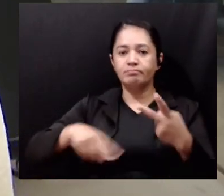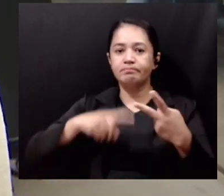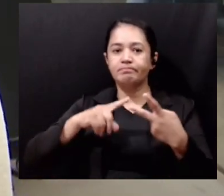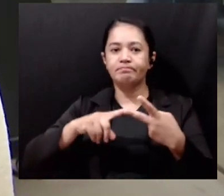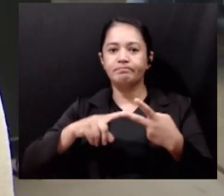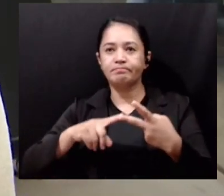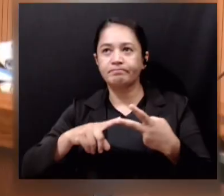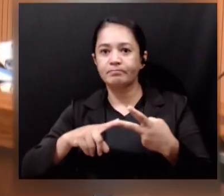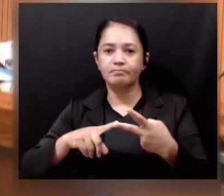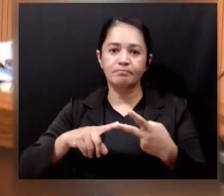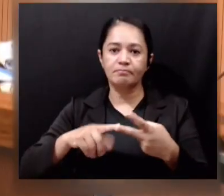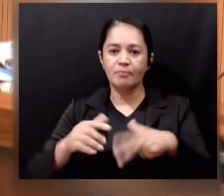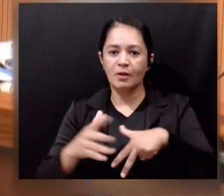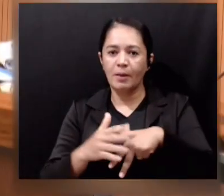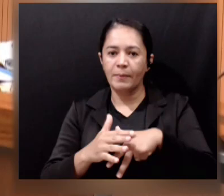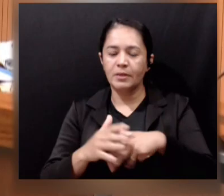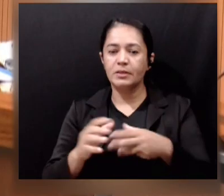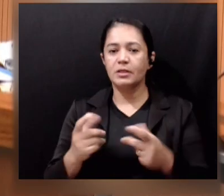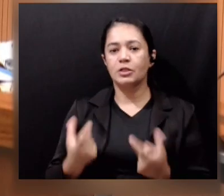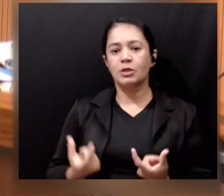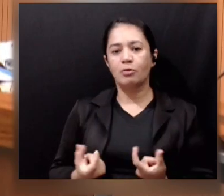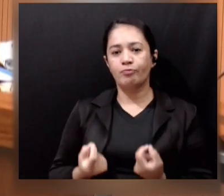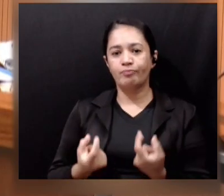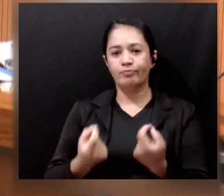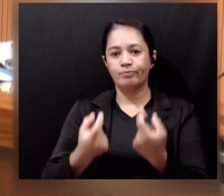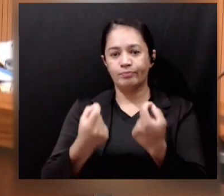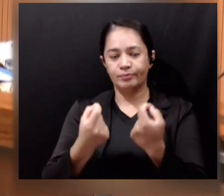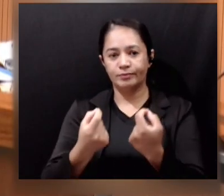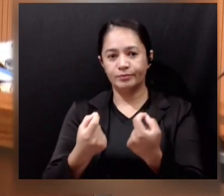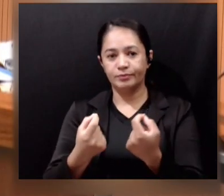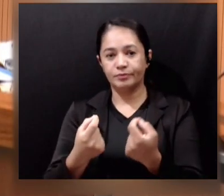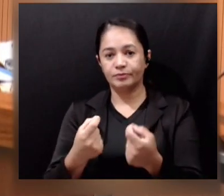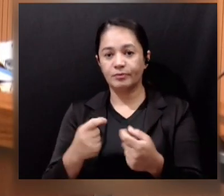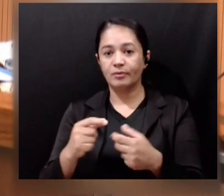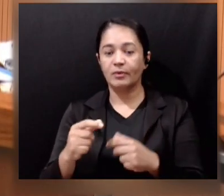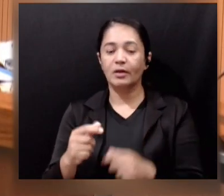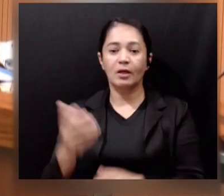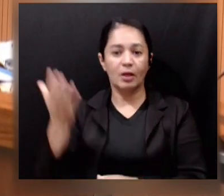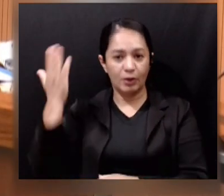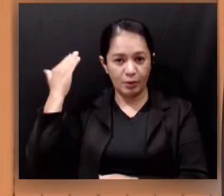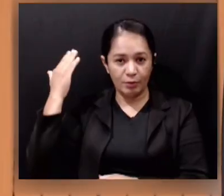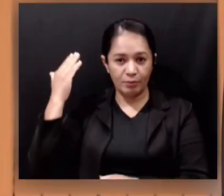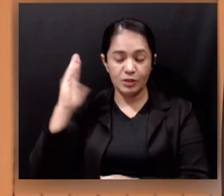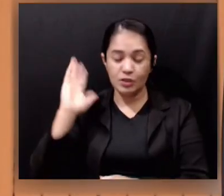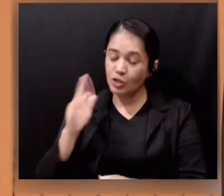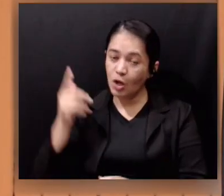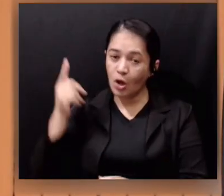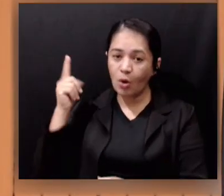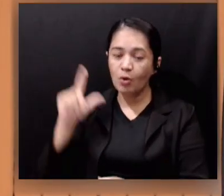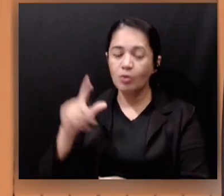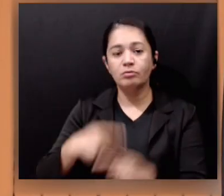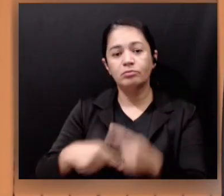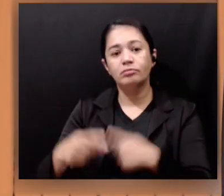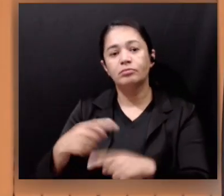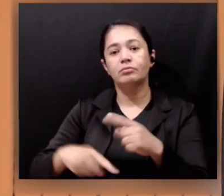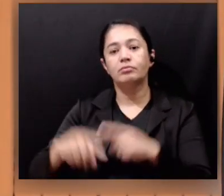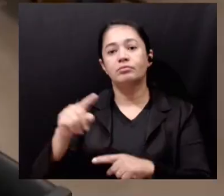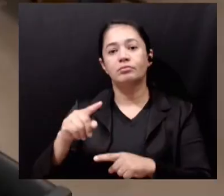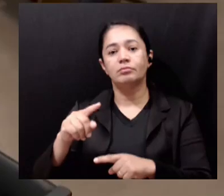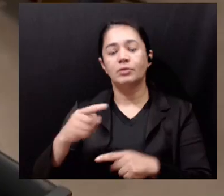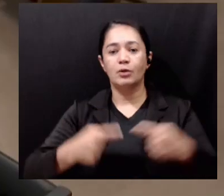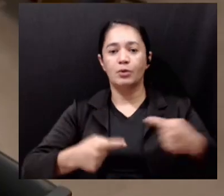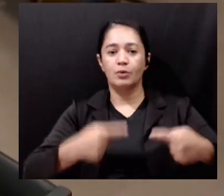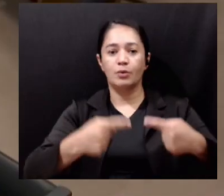em tratamento do câncer. Na legislatura passada, já houve um avanço em relação à promoção da discussão dentro da